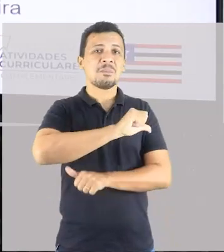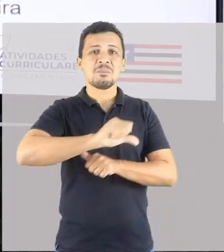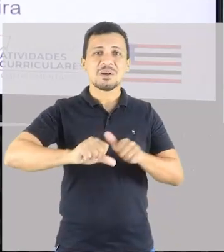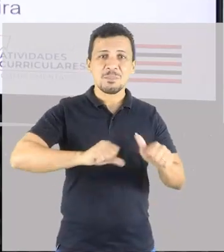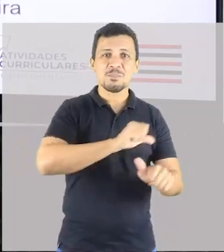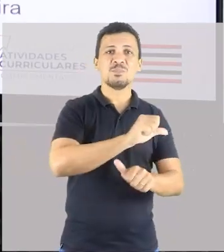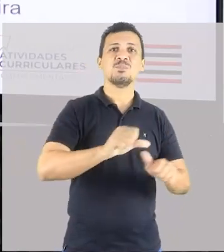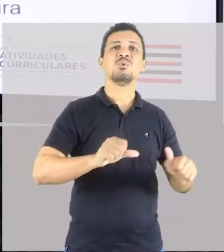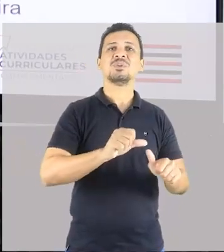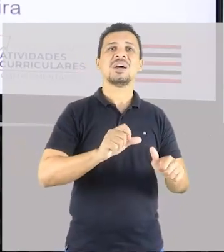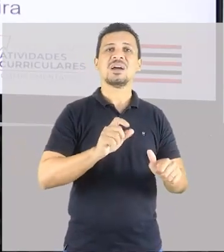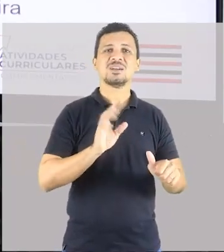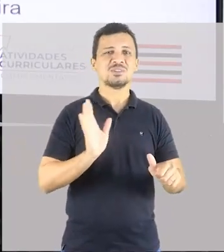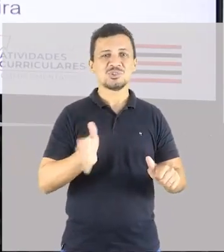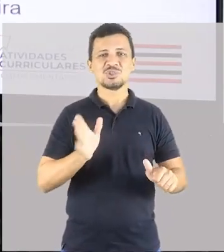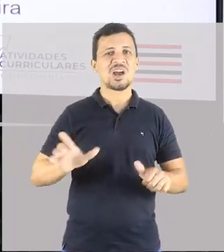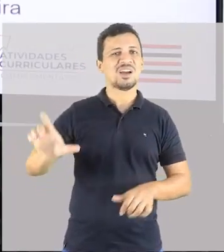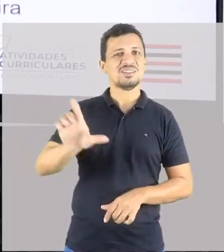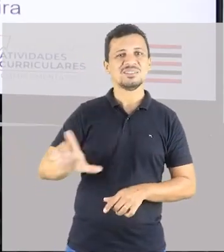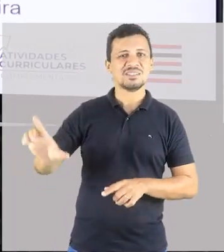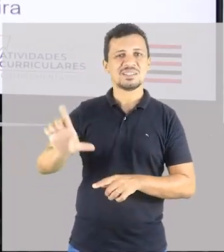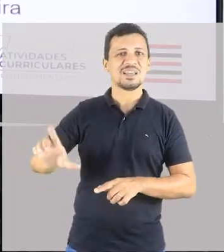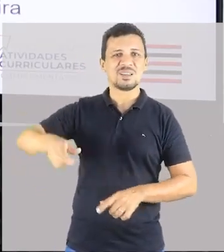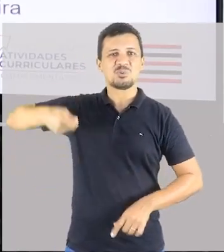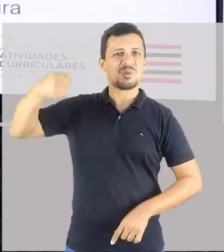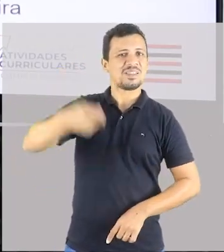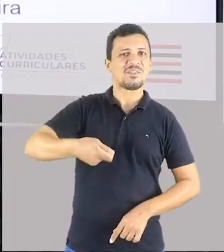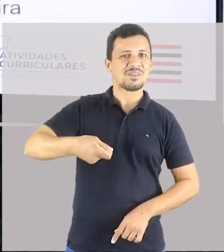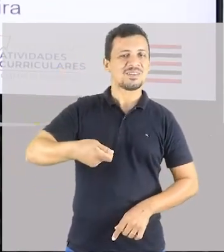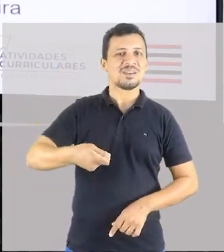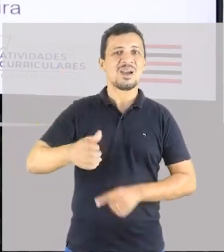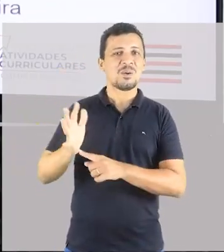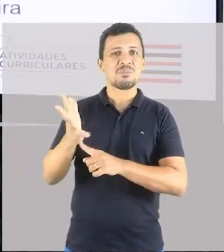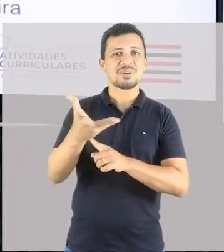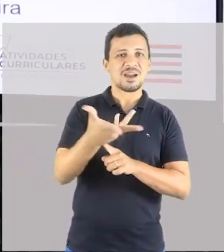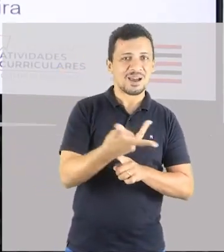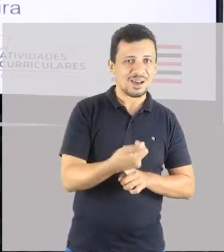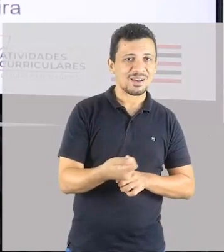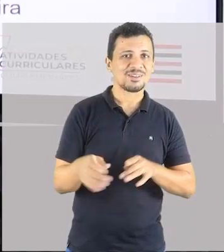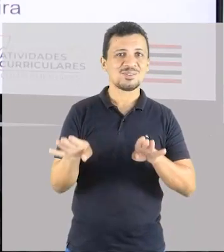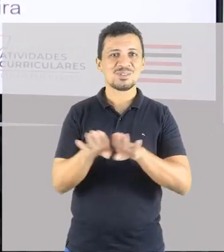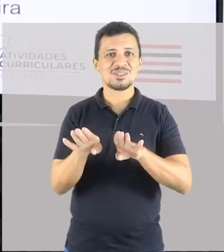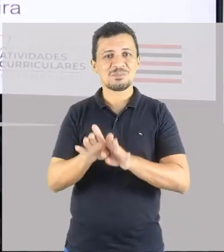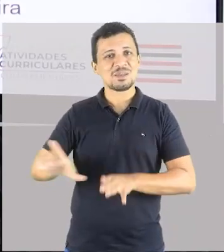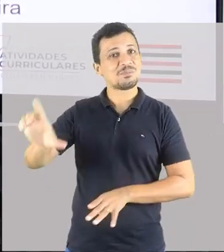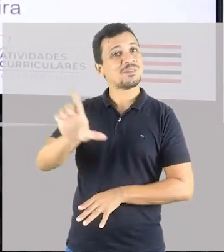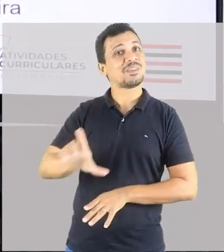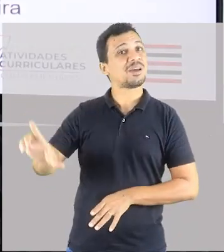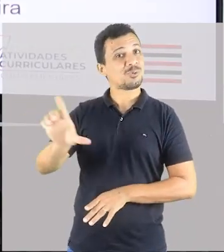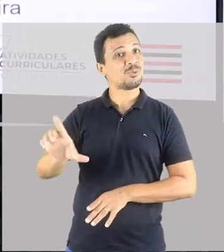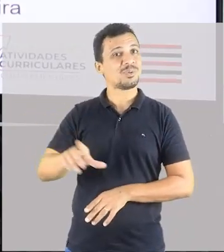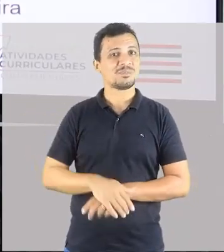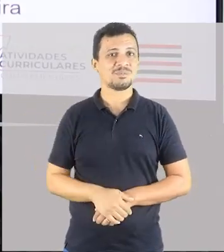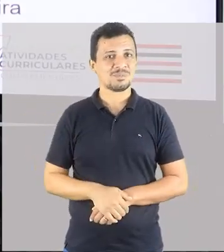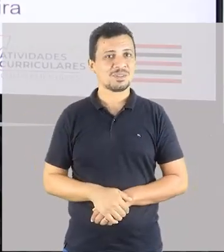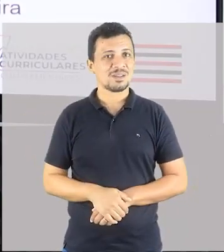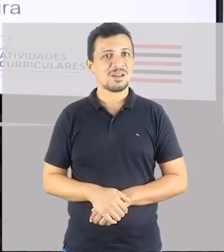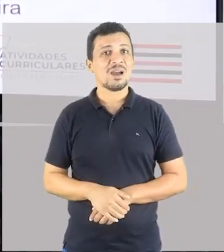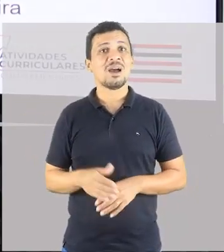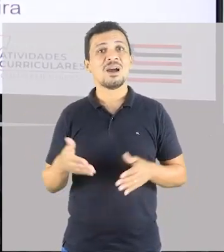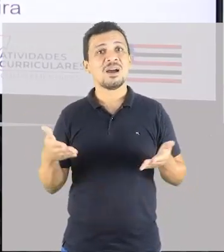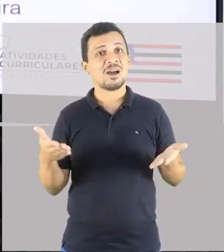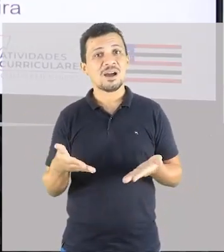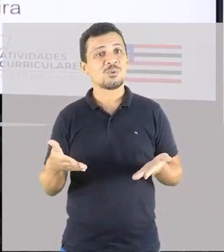para romper com o que estava já determinado, tanto para a arte quanto para a literatura. Agora nós vamos ter uma fase